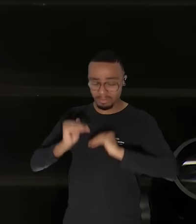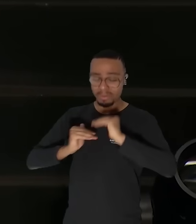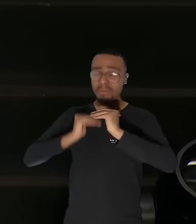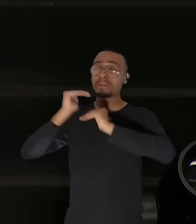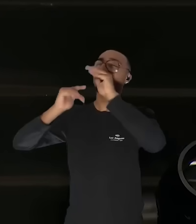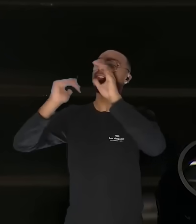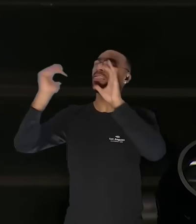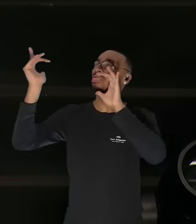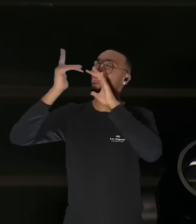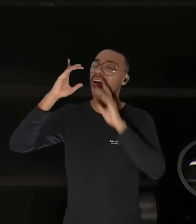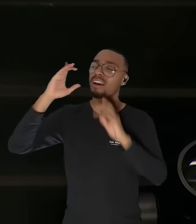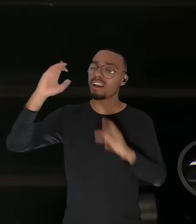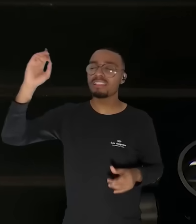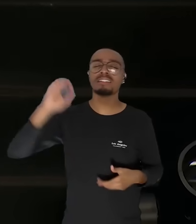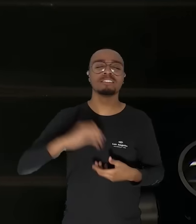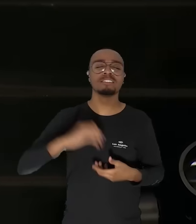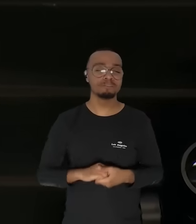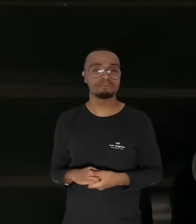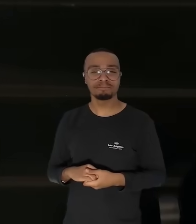eu te digo,